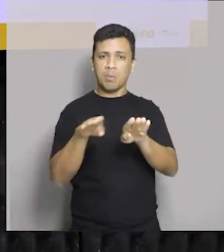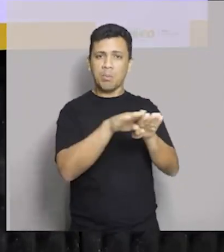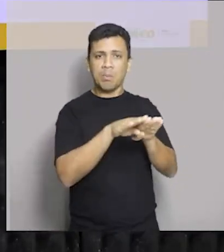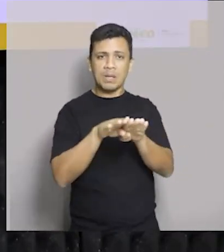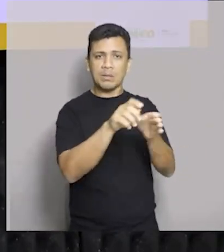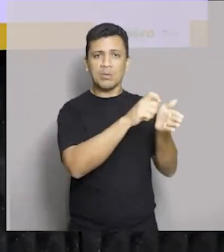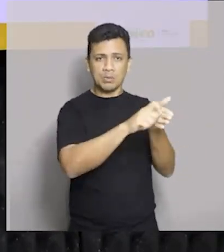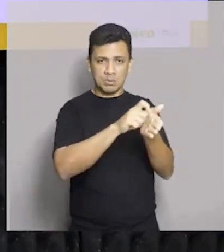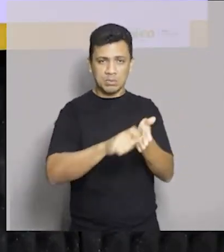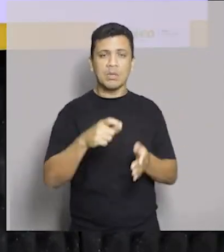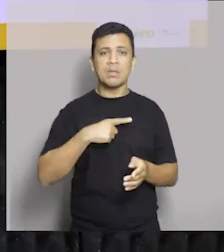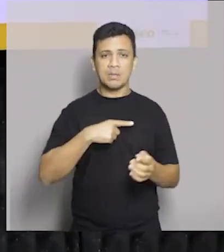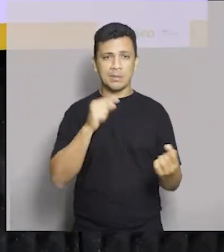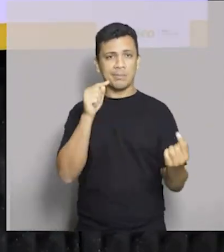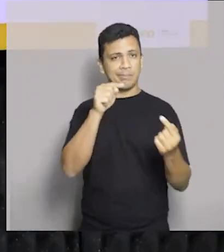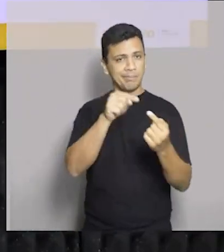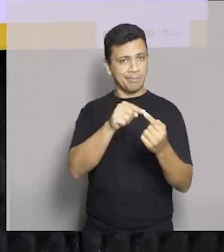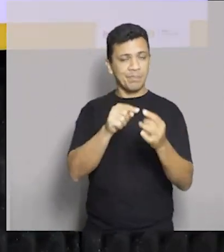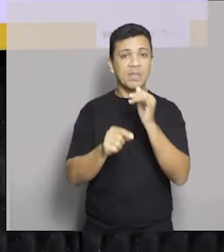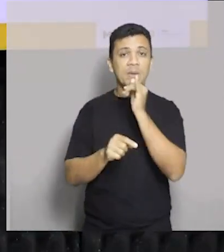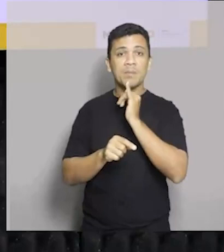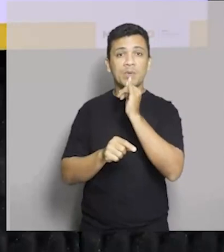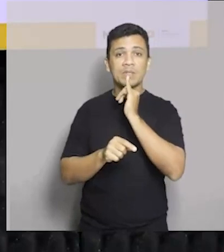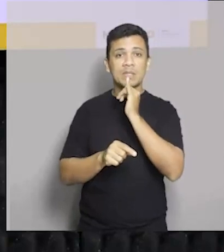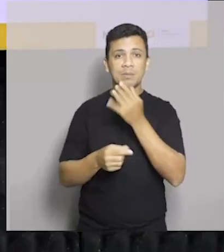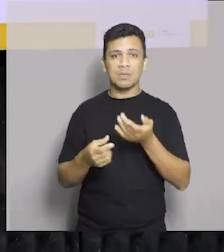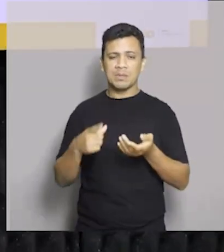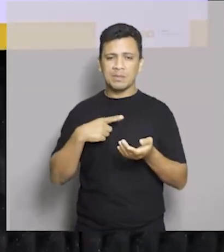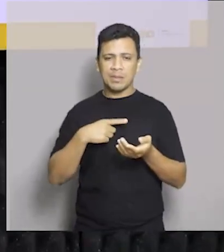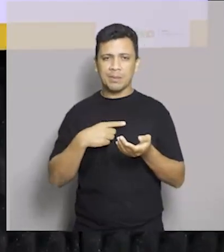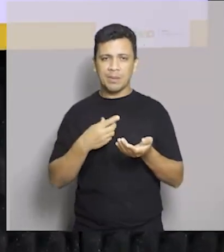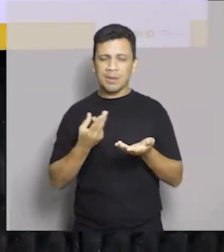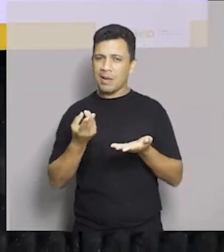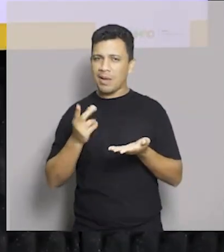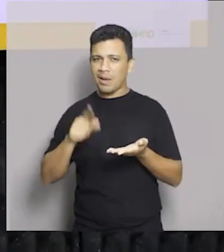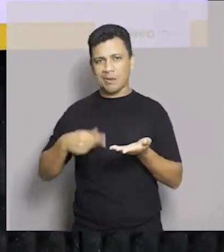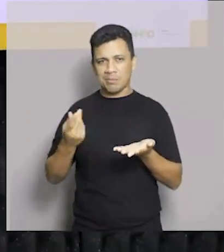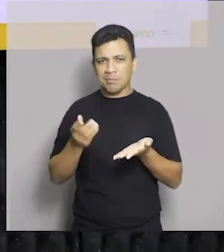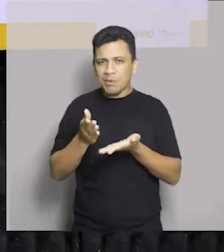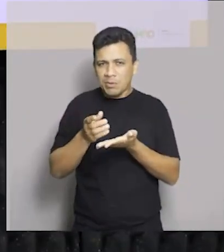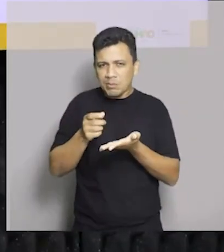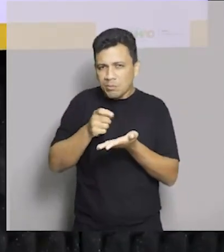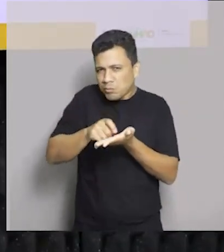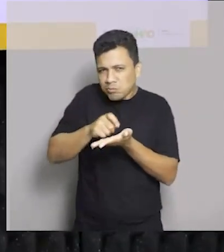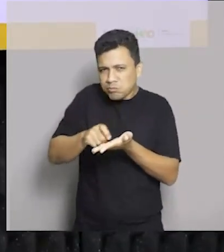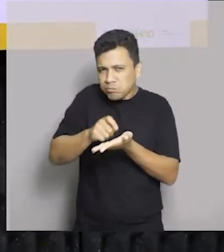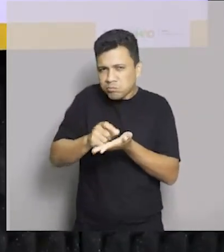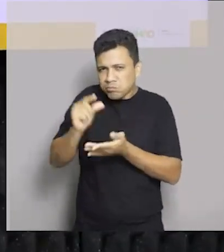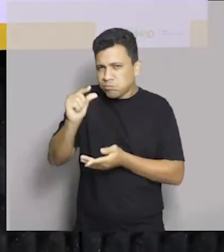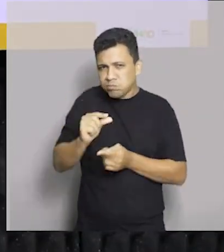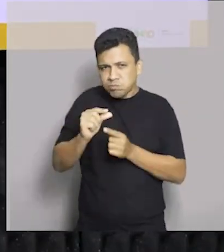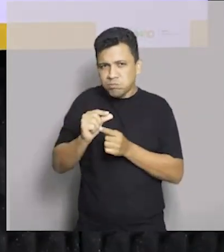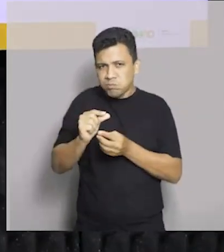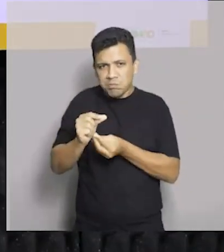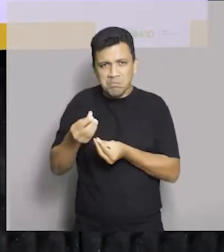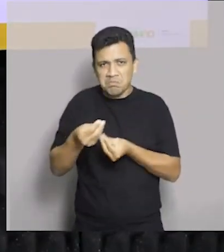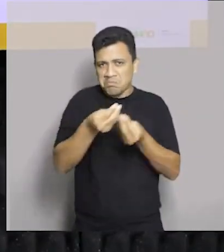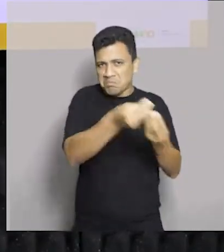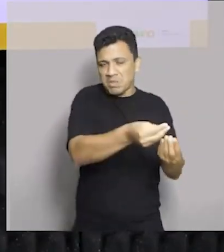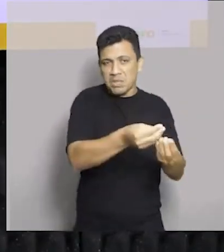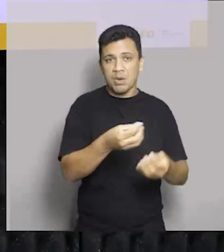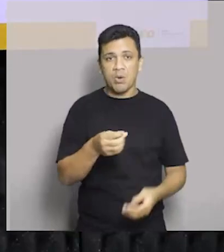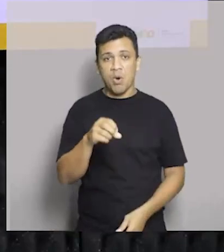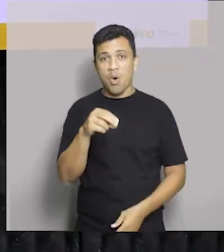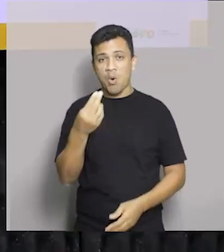tem um objetivo. Então, por exemplo, se você escreve um bilhete, é porque você quer passar uma mensagem curta para alguém. Se você manda